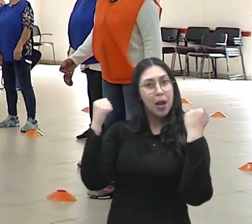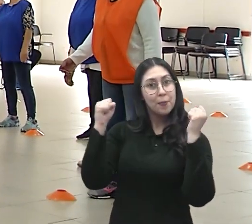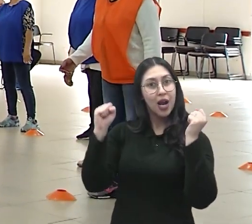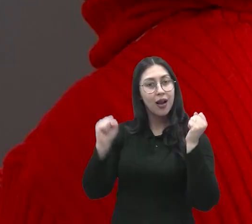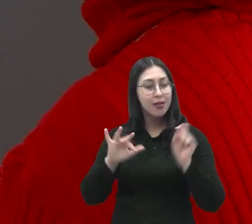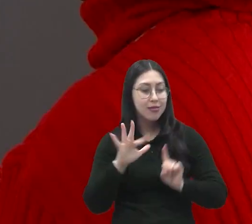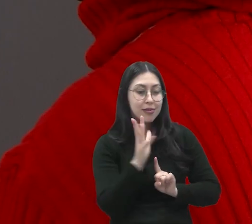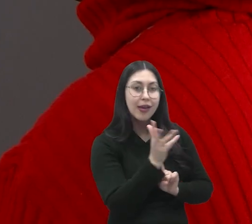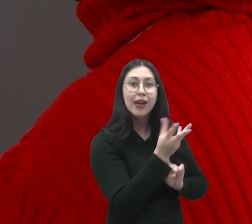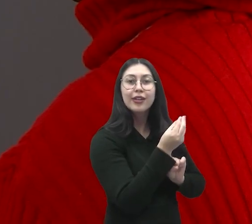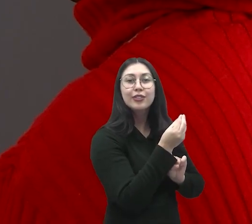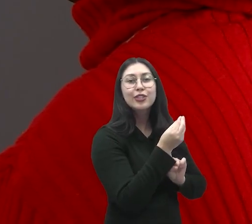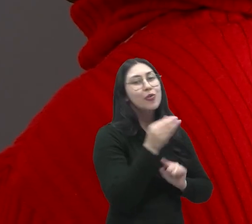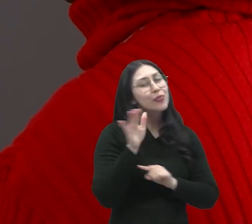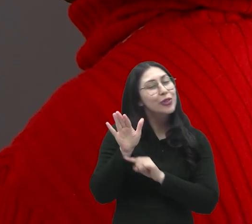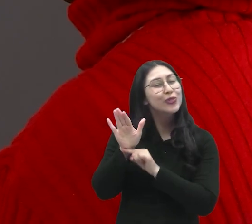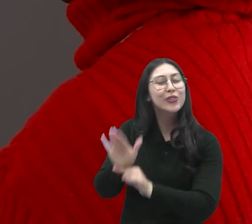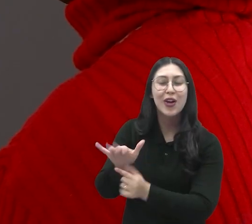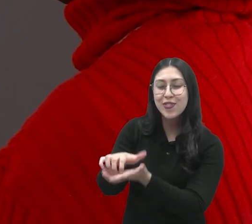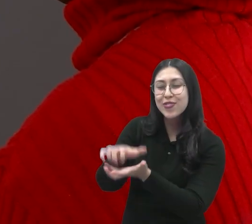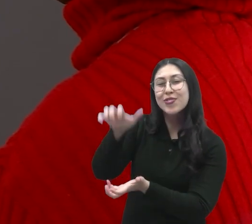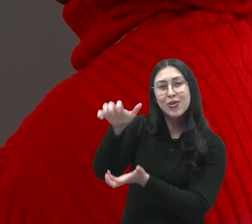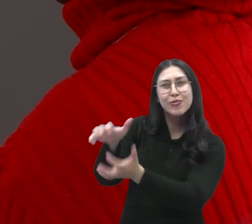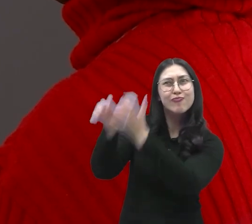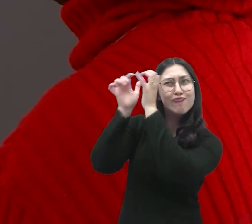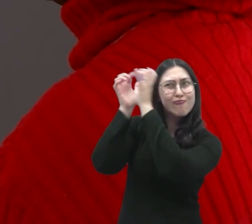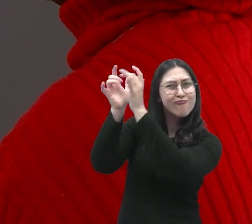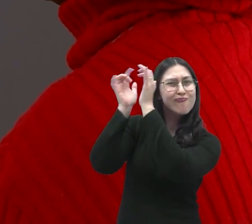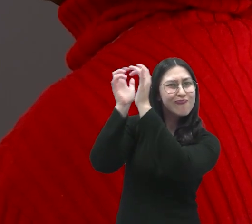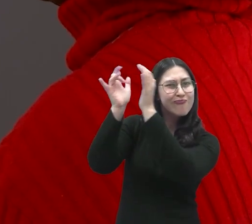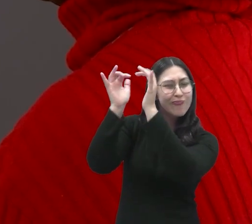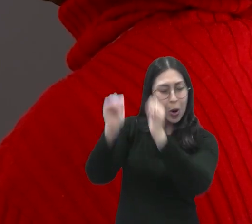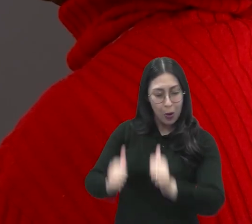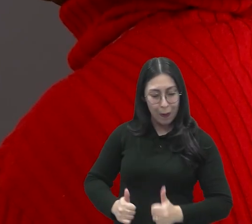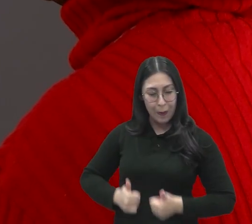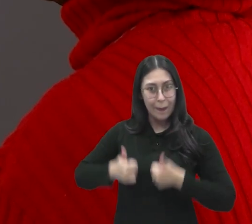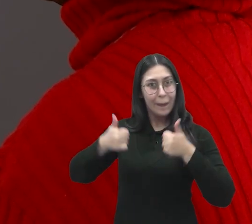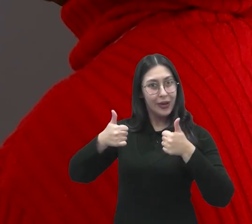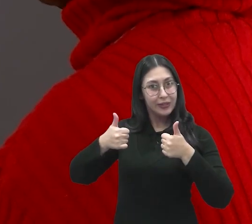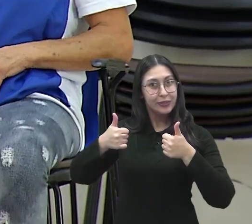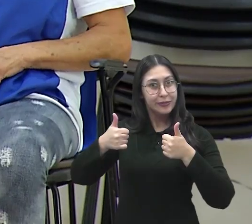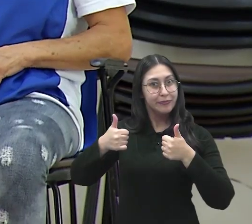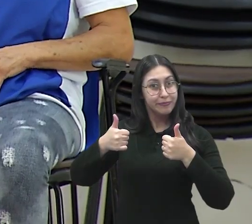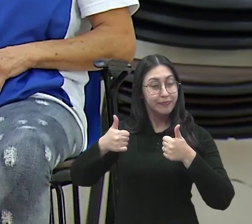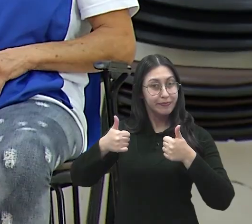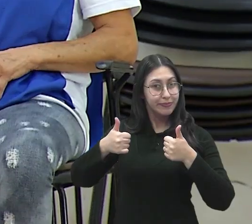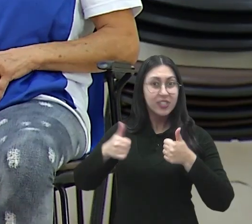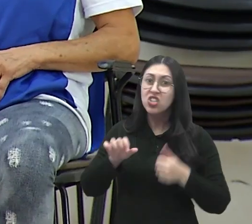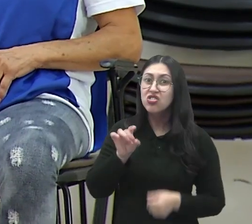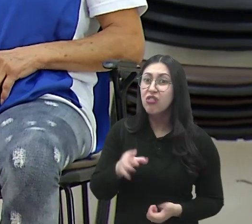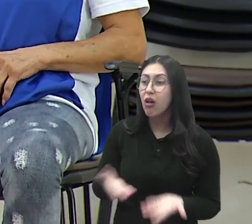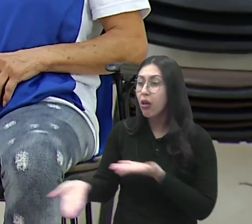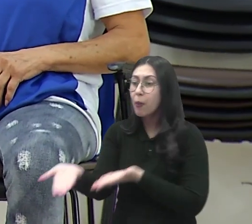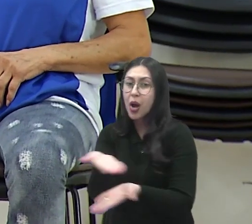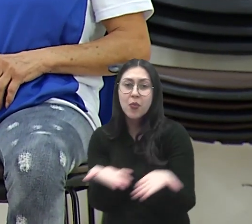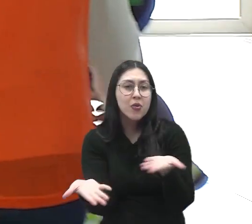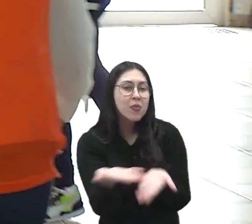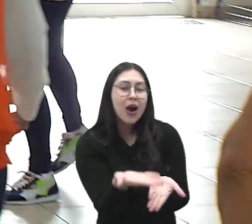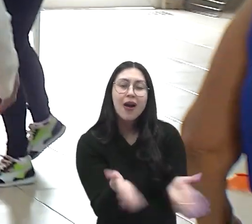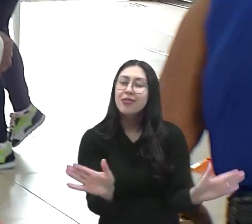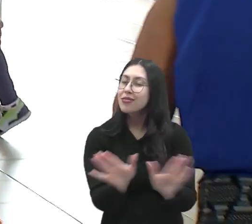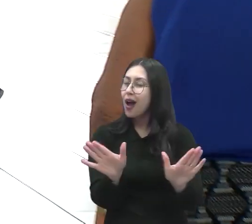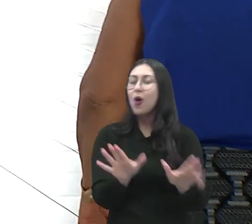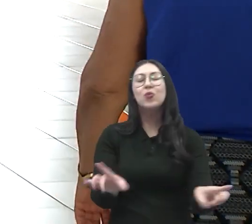e arte para manter a mente ativa e resgatar a autoestima. Mais que convivência,